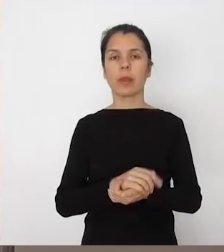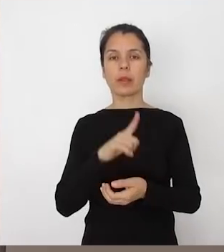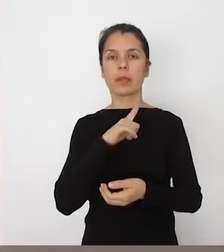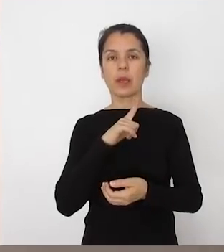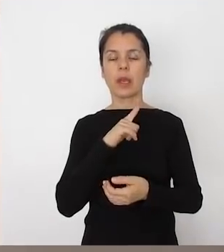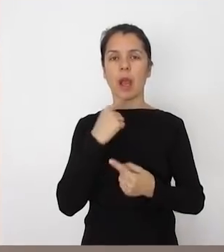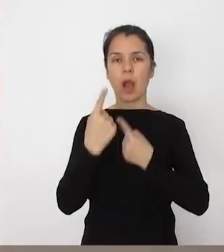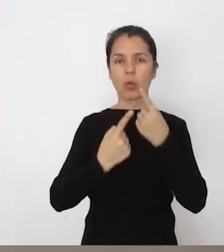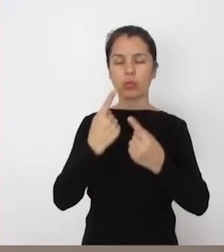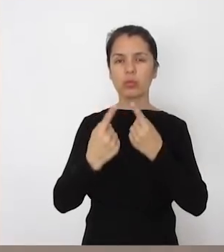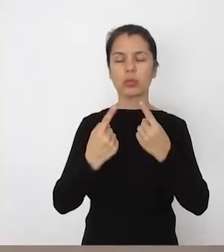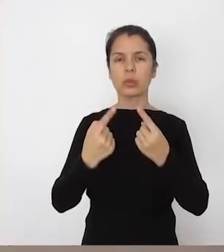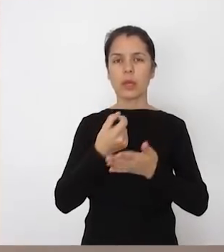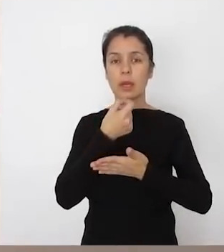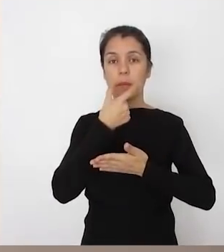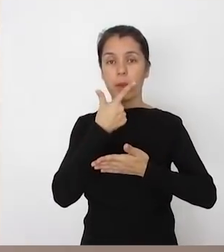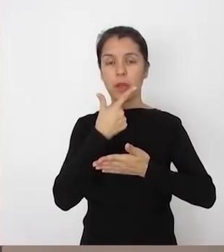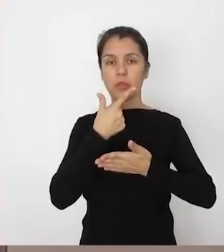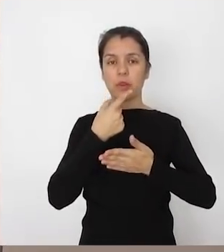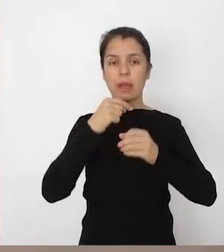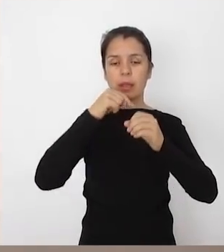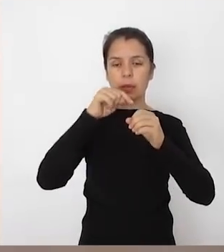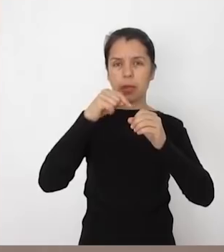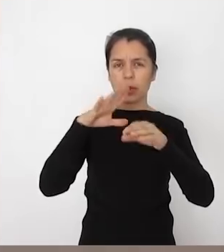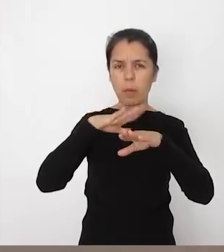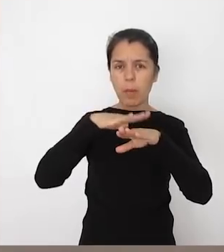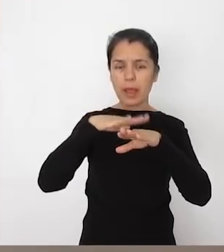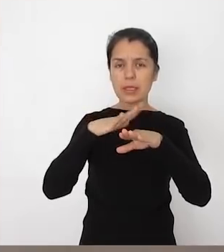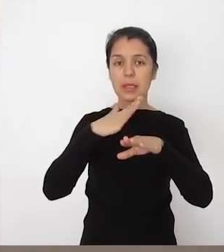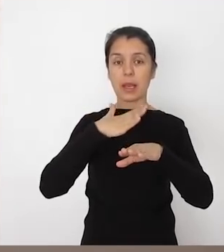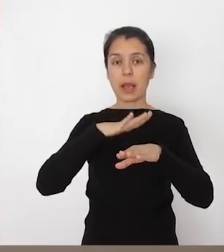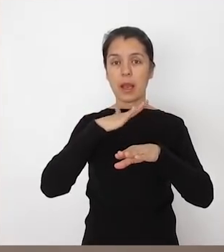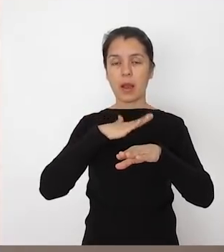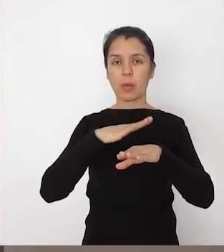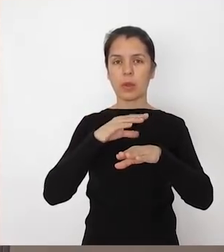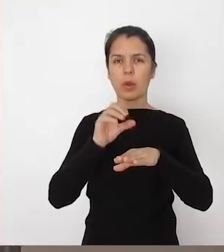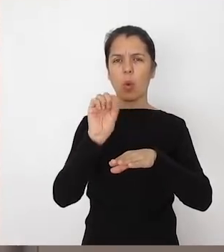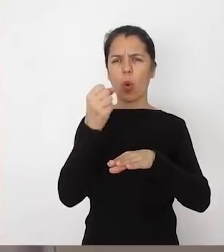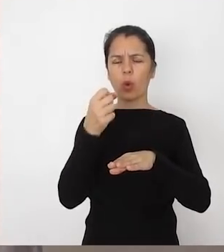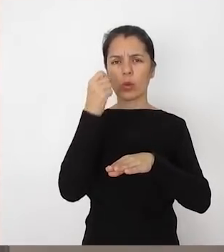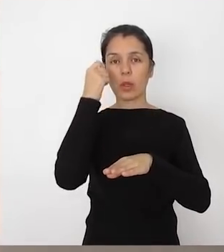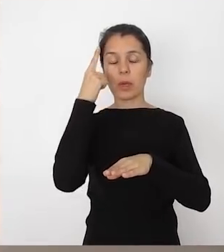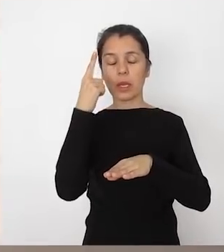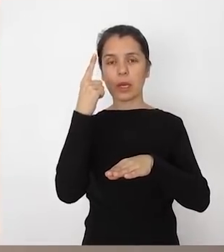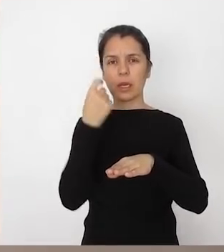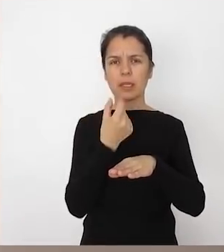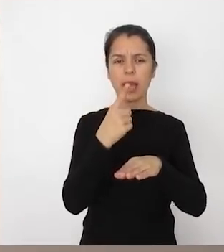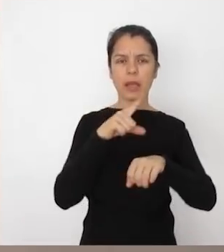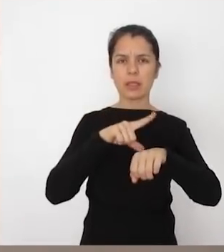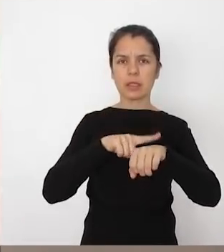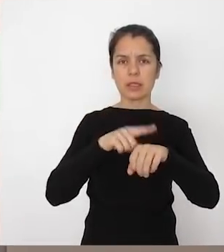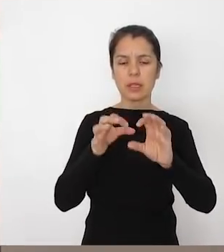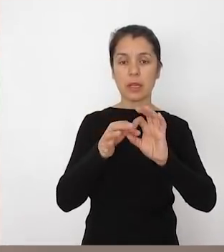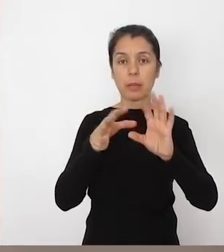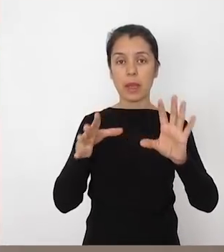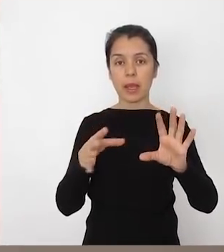compreensão nessa conversa que nós tivemos sobre os efeitos da medicação no organismo, mas também a necessidade deles como